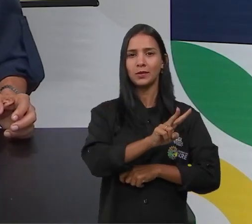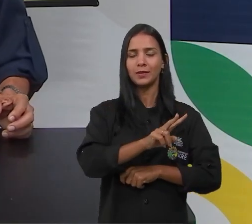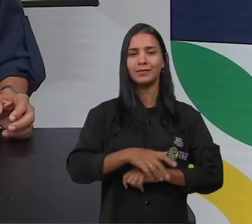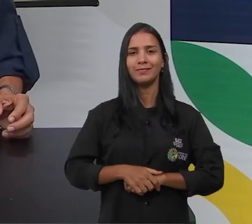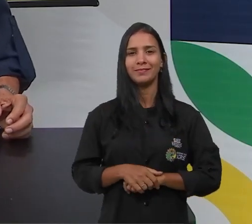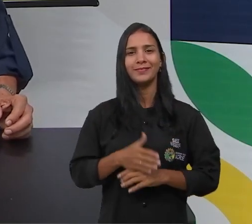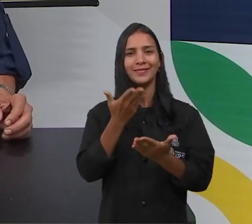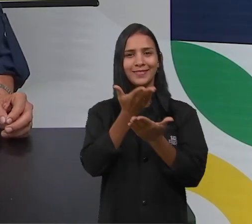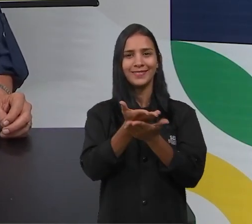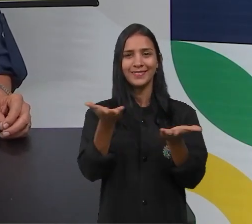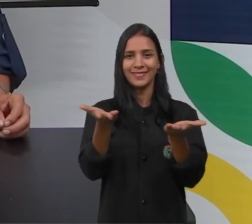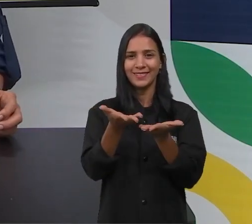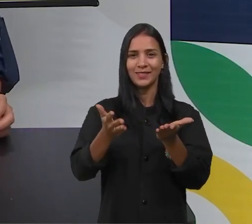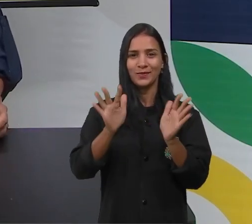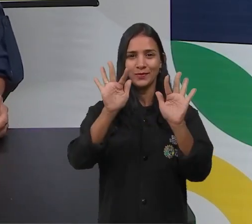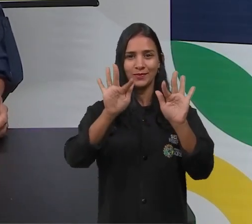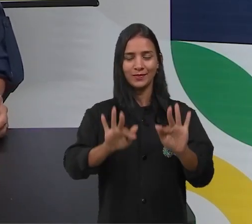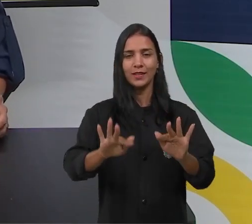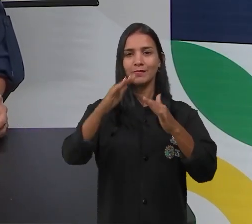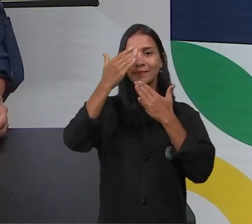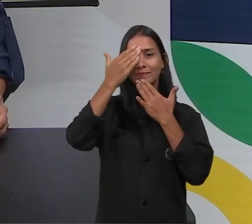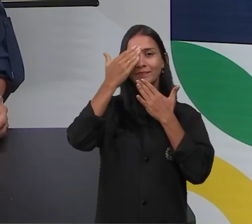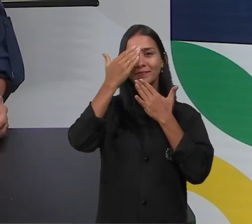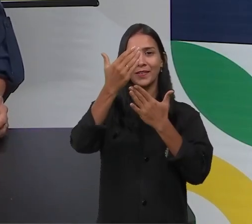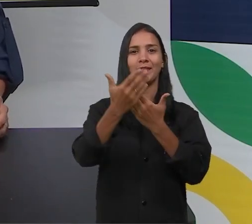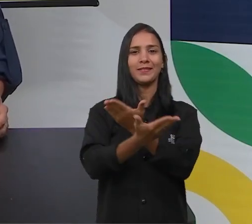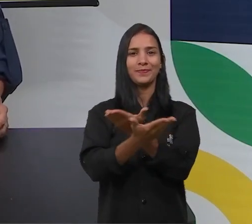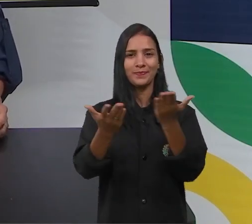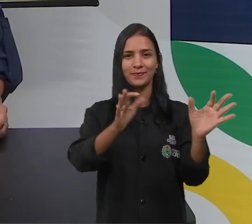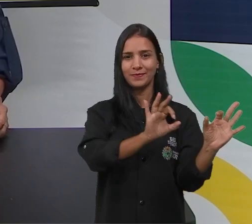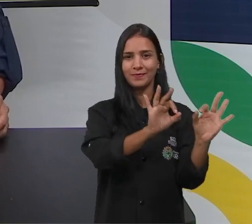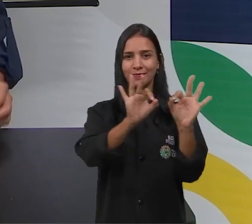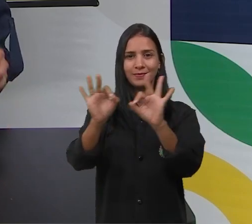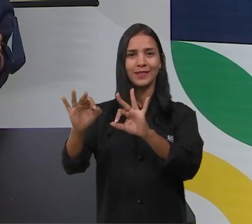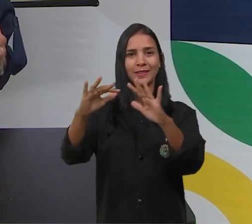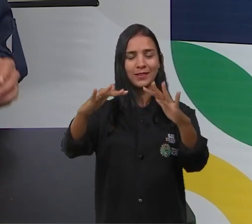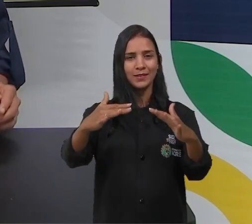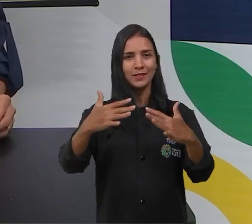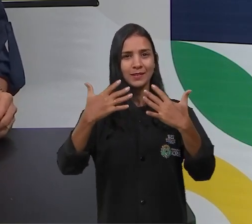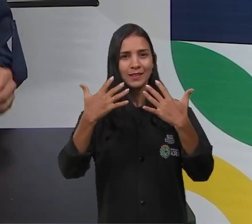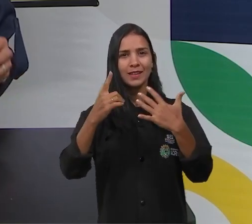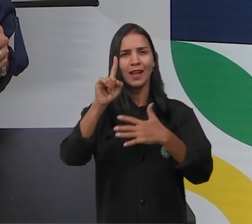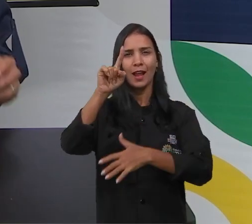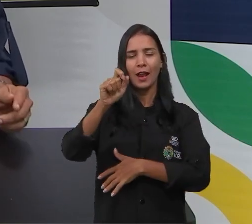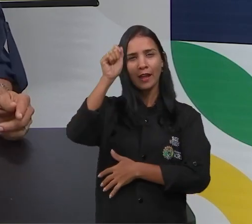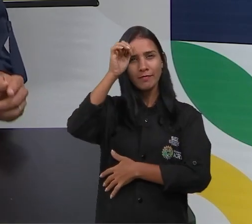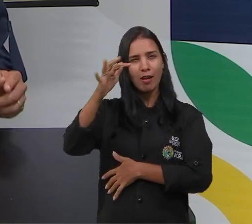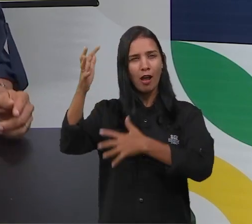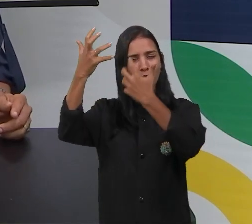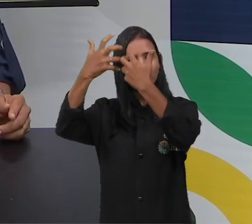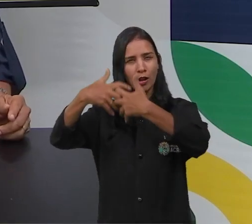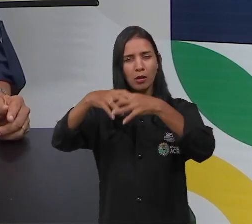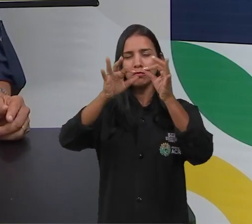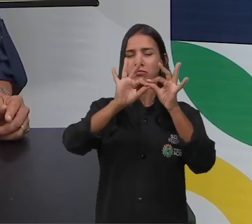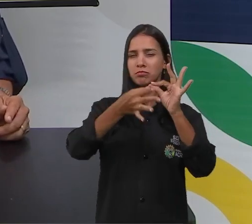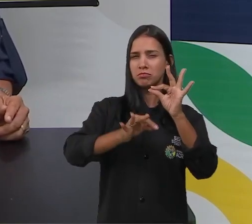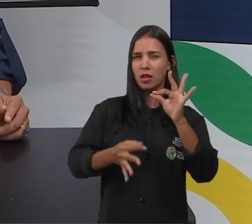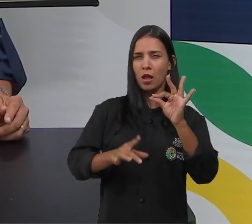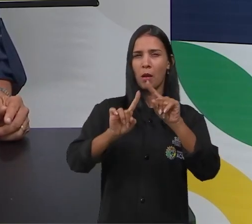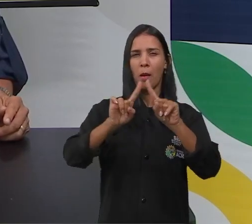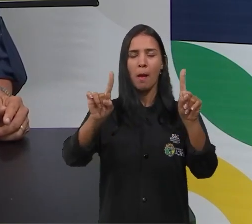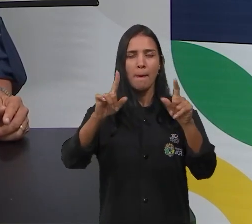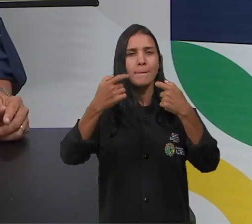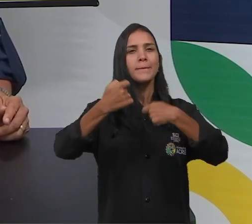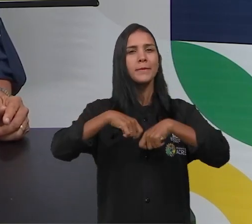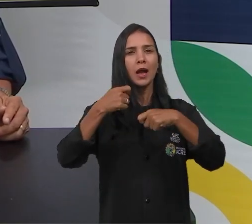de hoje. Eu agradeço a todos vocês pela atenção. Foi uma reflexão extensa e complexa,